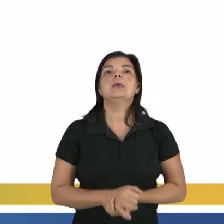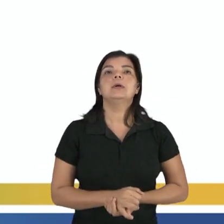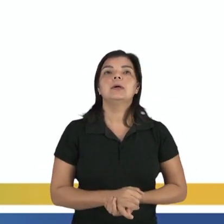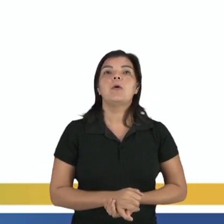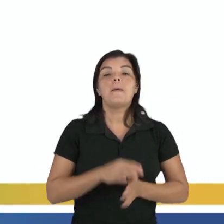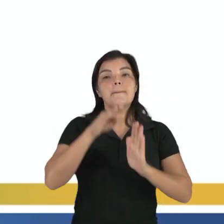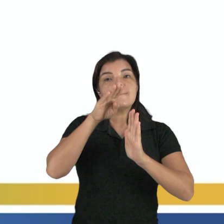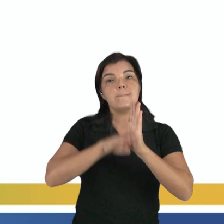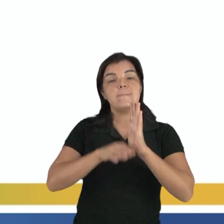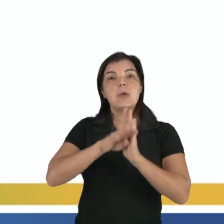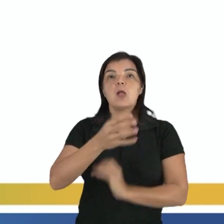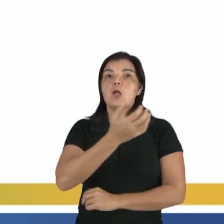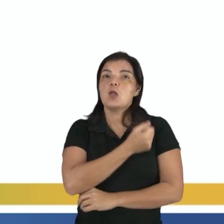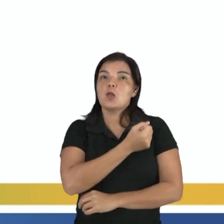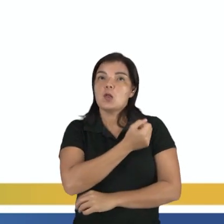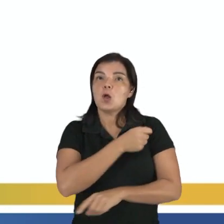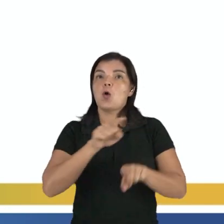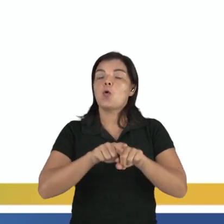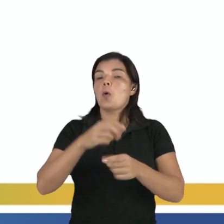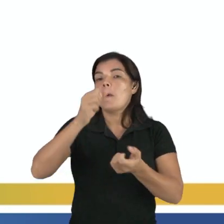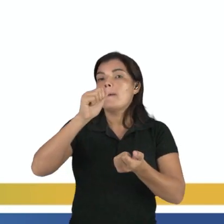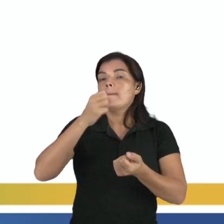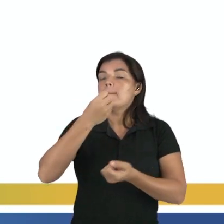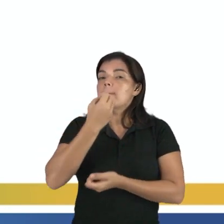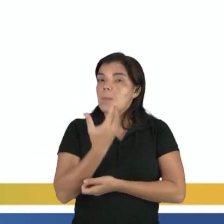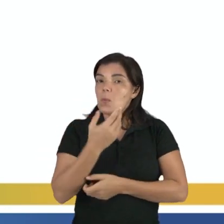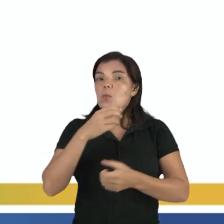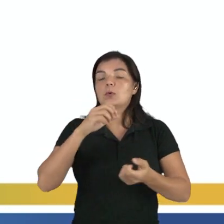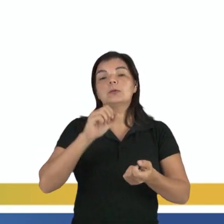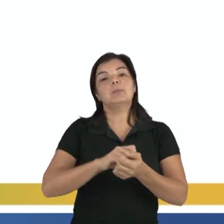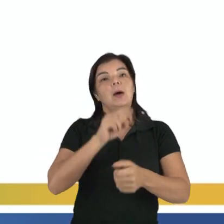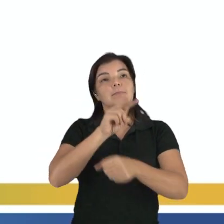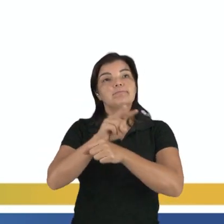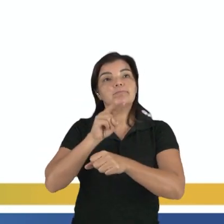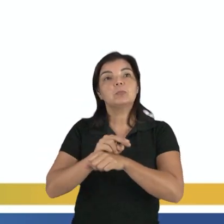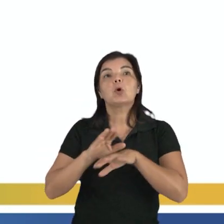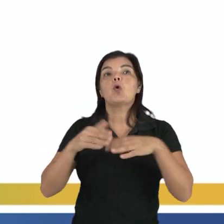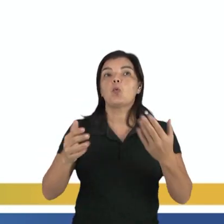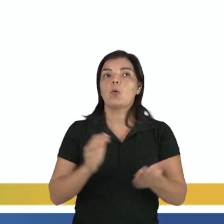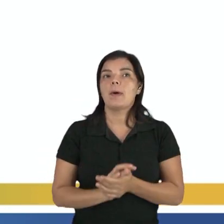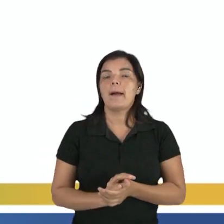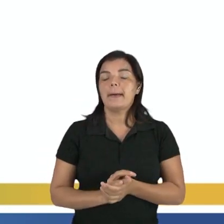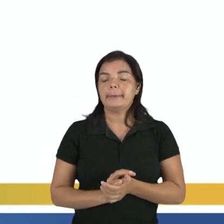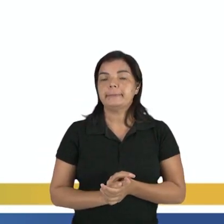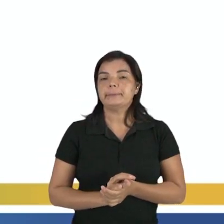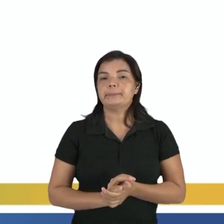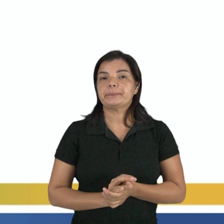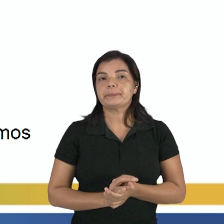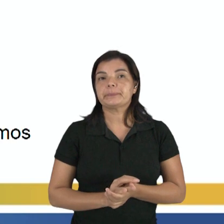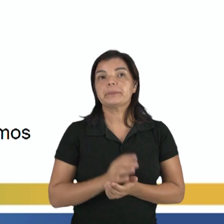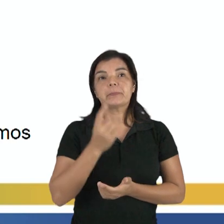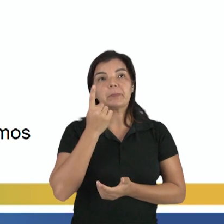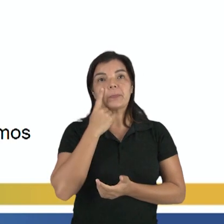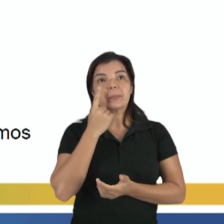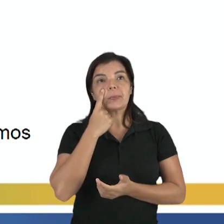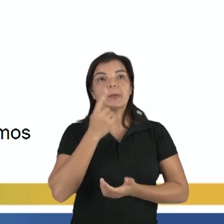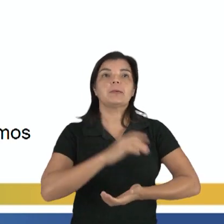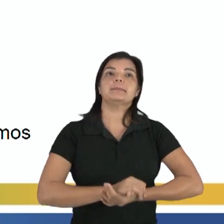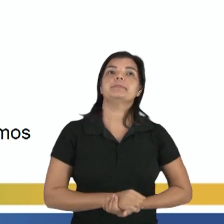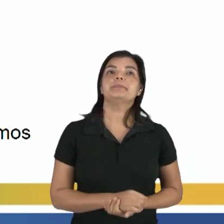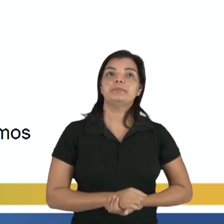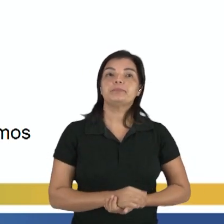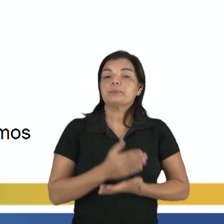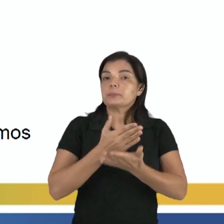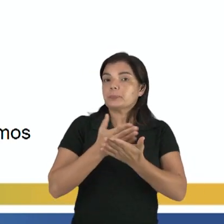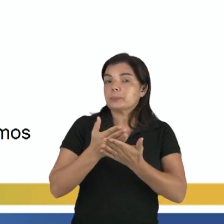é o menor valor de fusível adequado para a proteção desse novo circuito é um aqui tem as opções vamos lá resolver